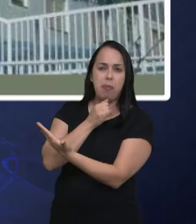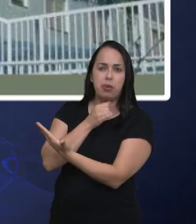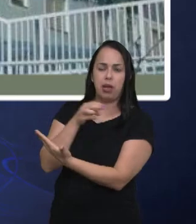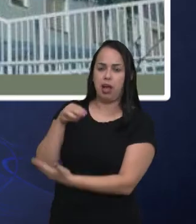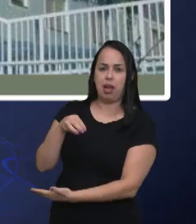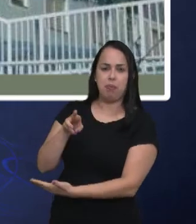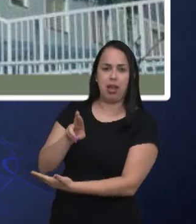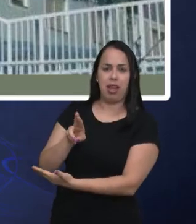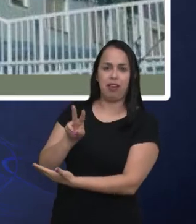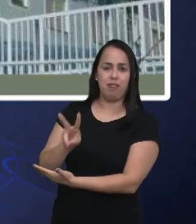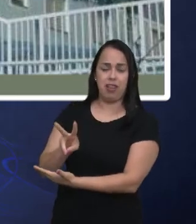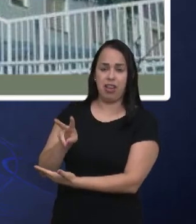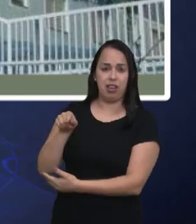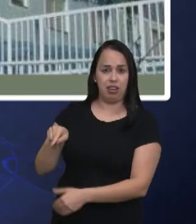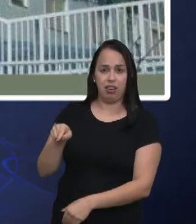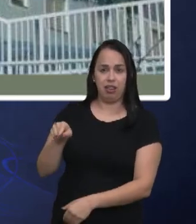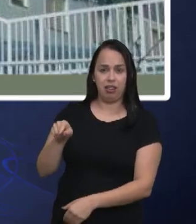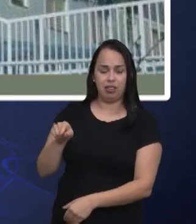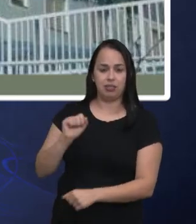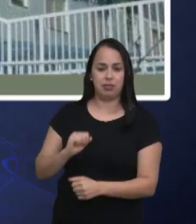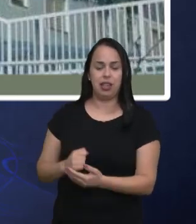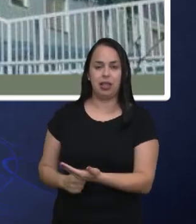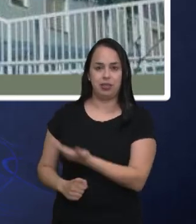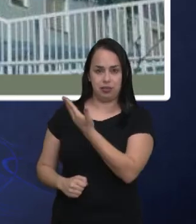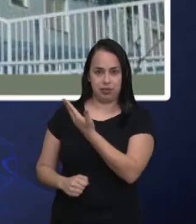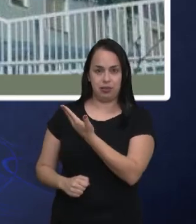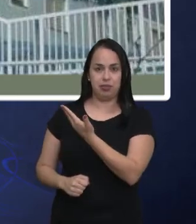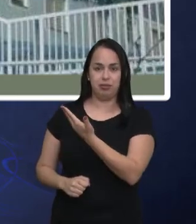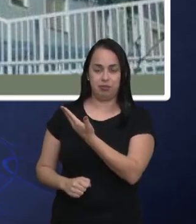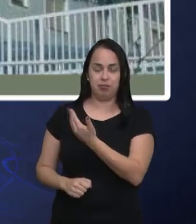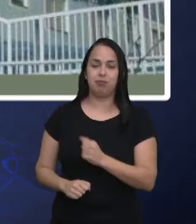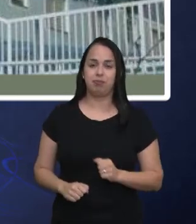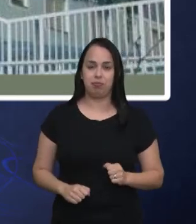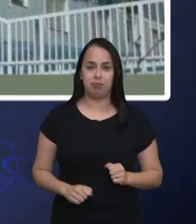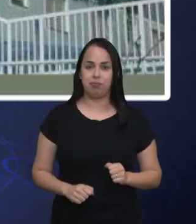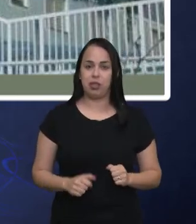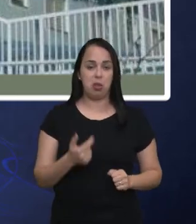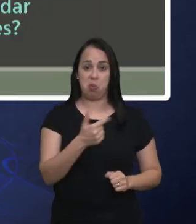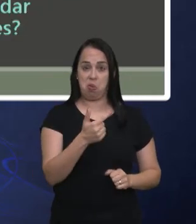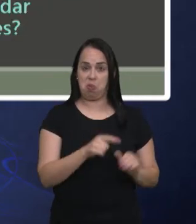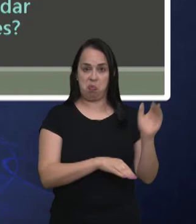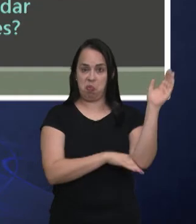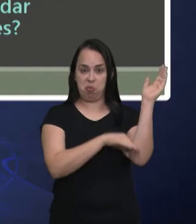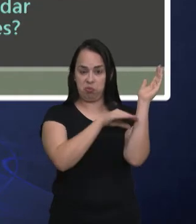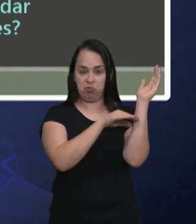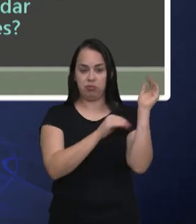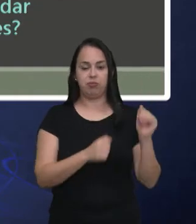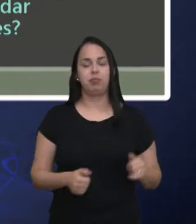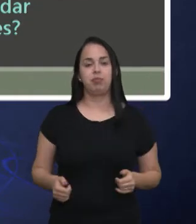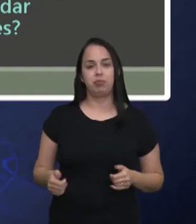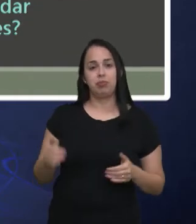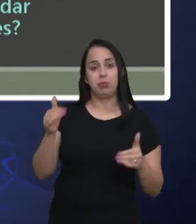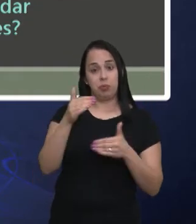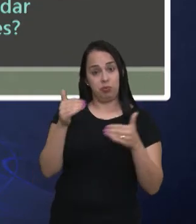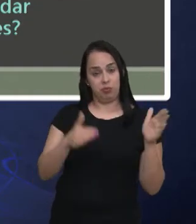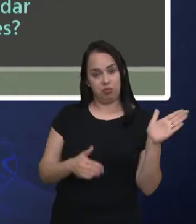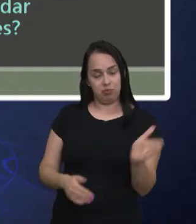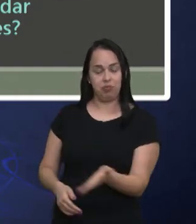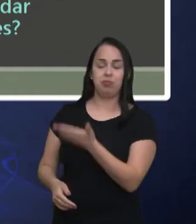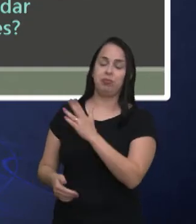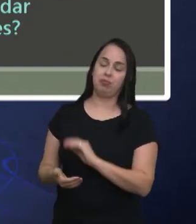da região leste. Aqui tem 4 andares, olha aqui, sem elevador. Pode passar? Bom,